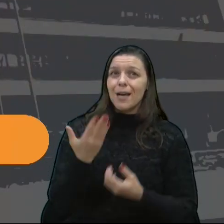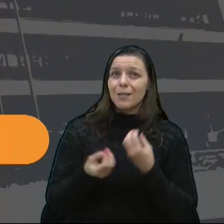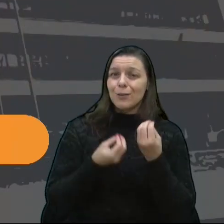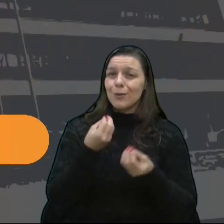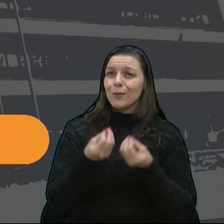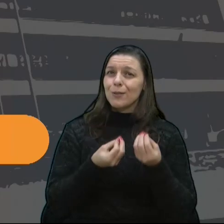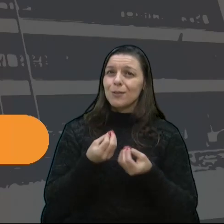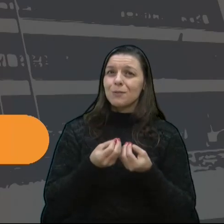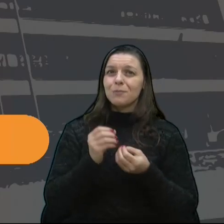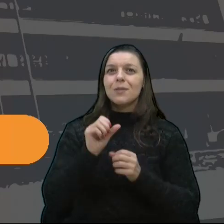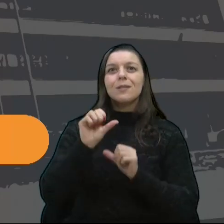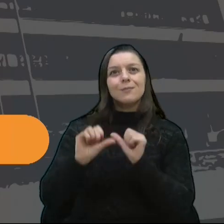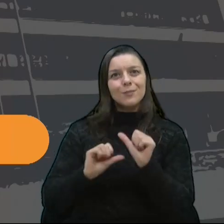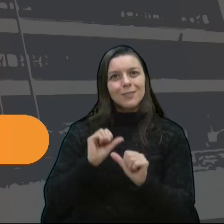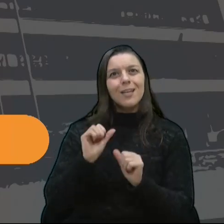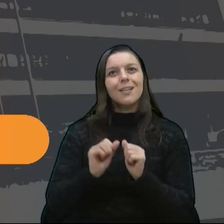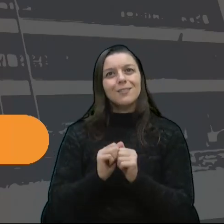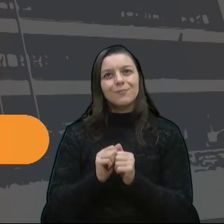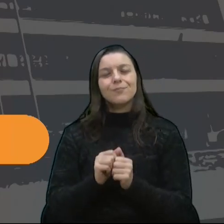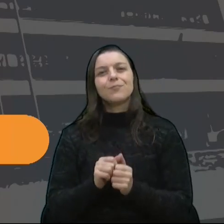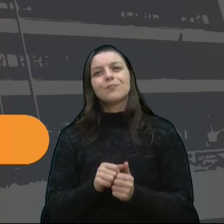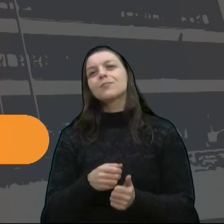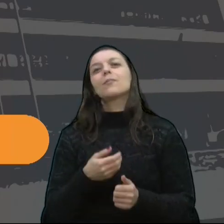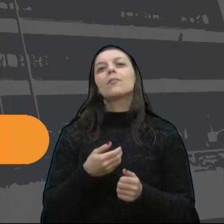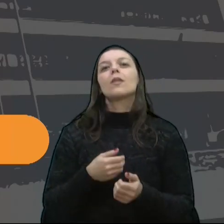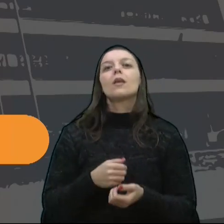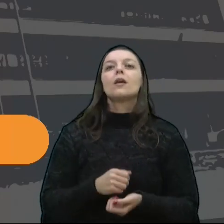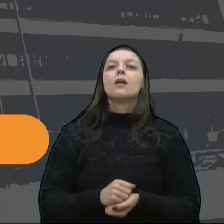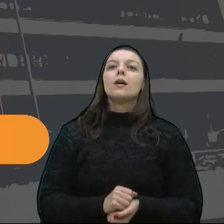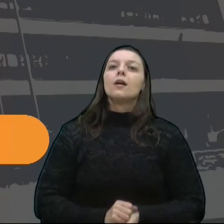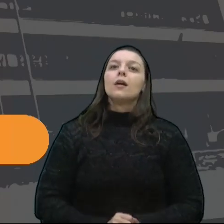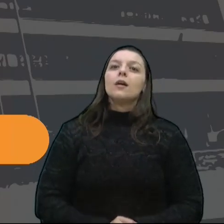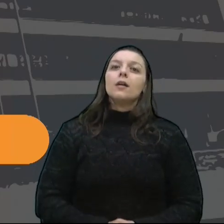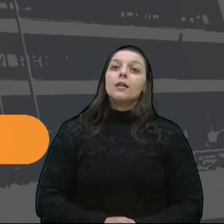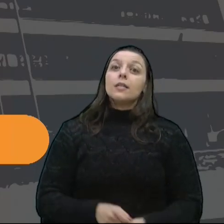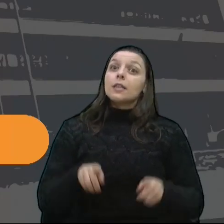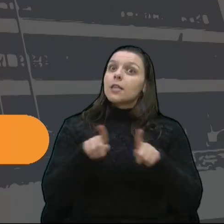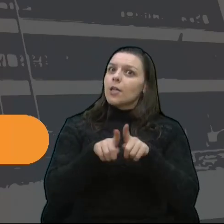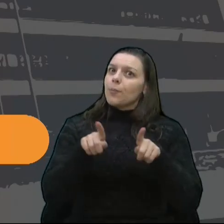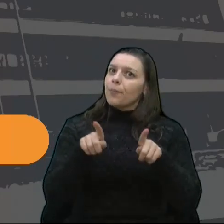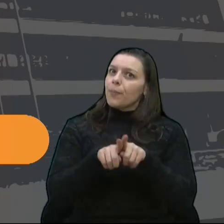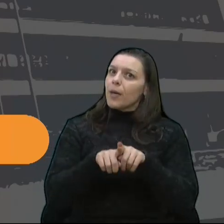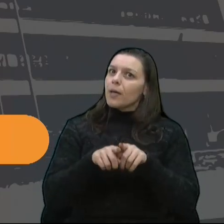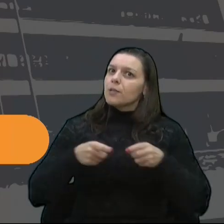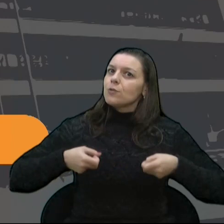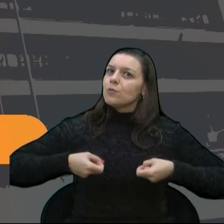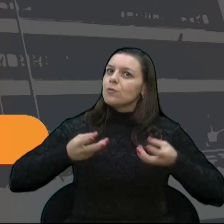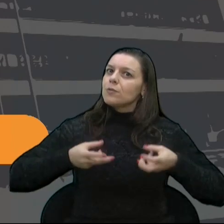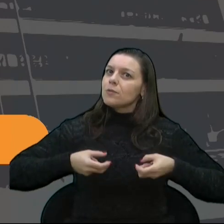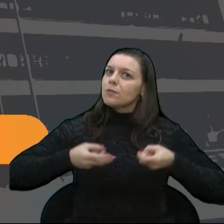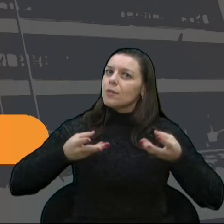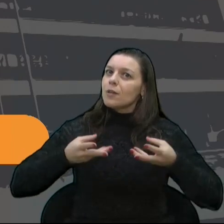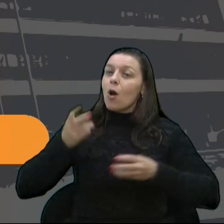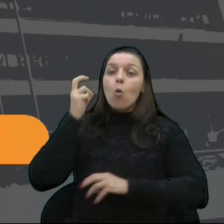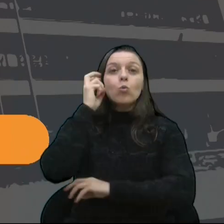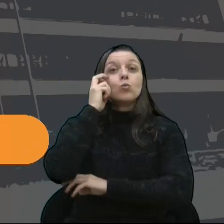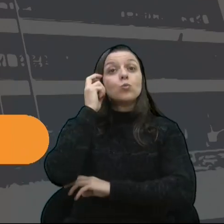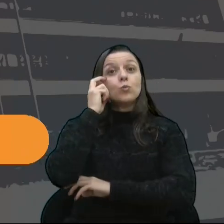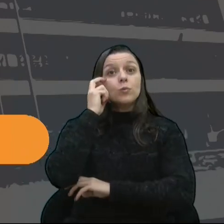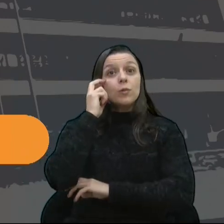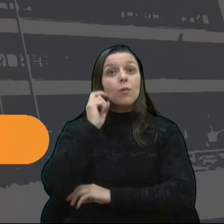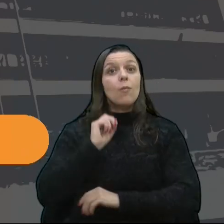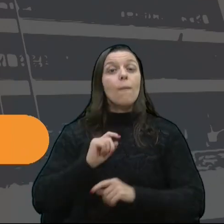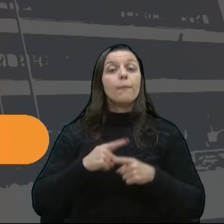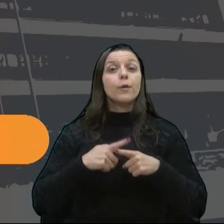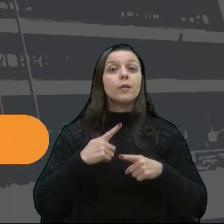bem. Mas, realmente, é uma mudança de hábitos e é uma mudança de consumo que as pessoas estão tendo. É cultural que elas estão passando. Porque